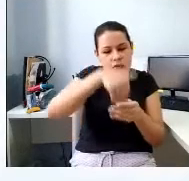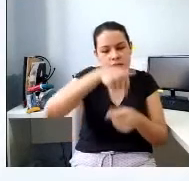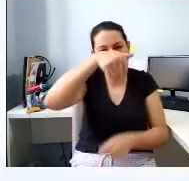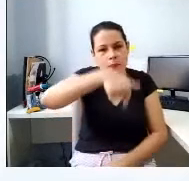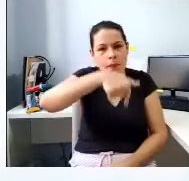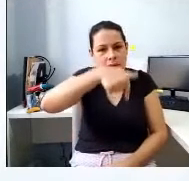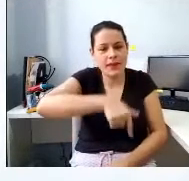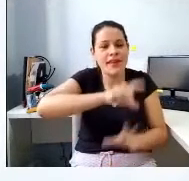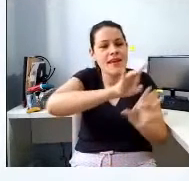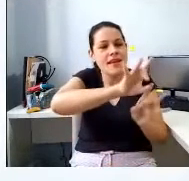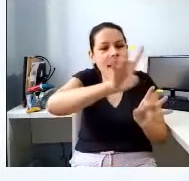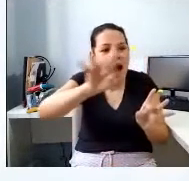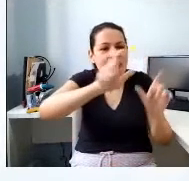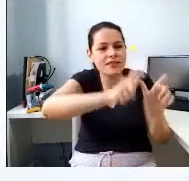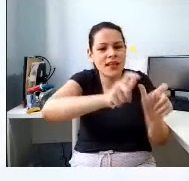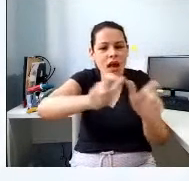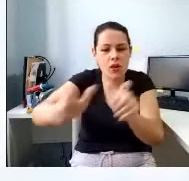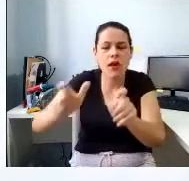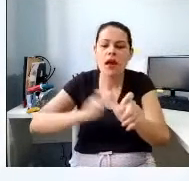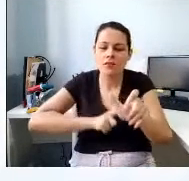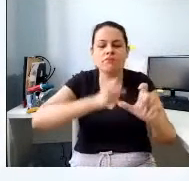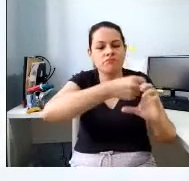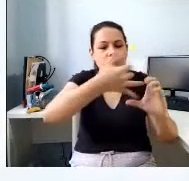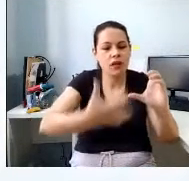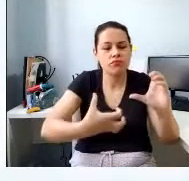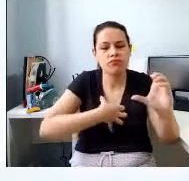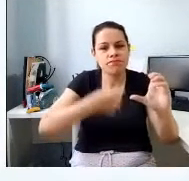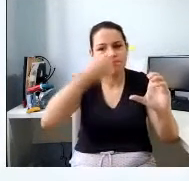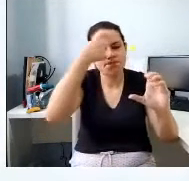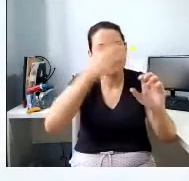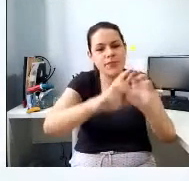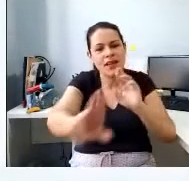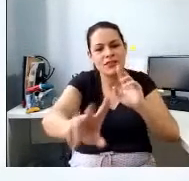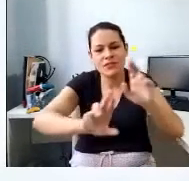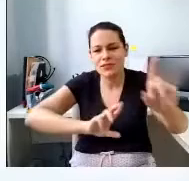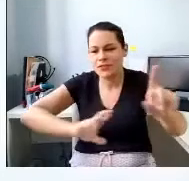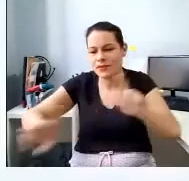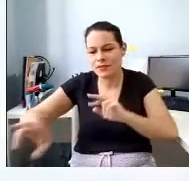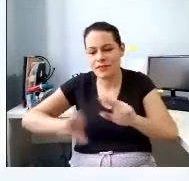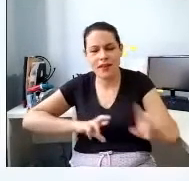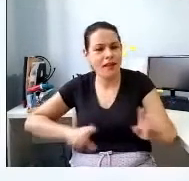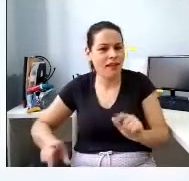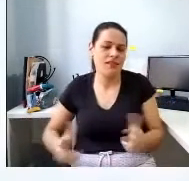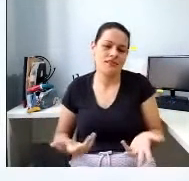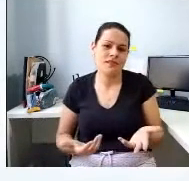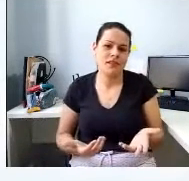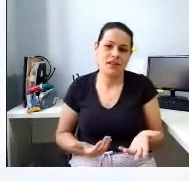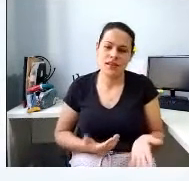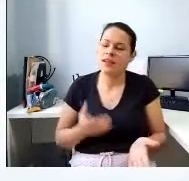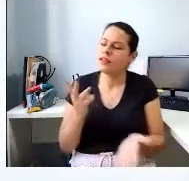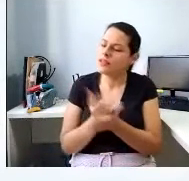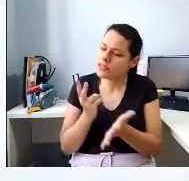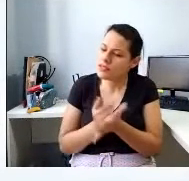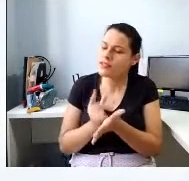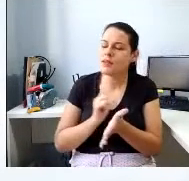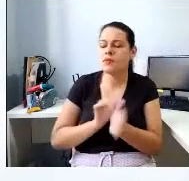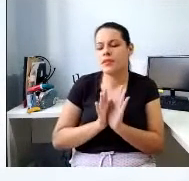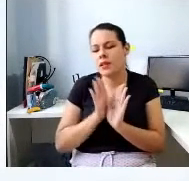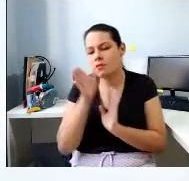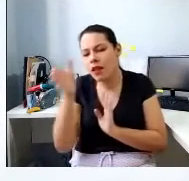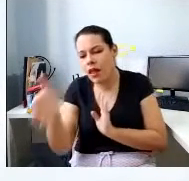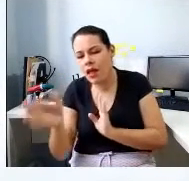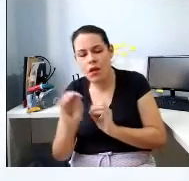uma característica, uma situação pontual que leva para um lado ou para o outro, independentemente